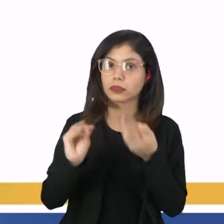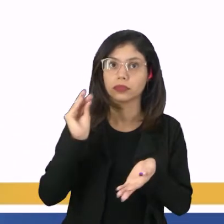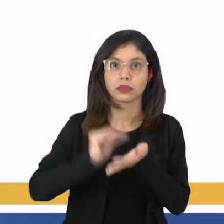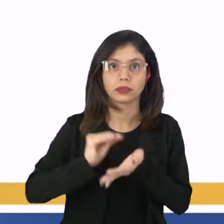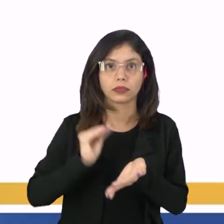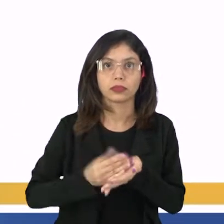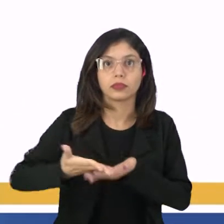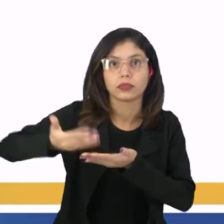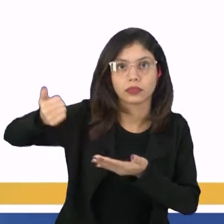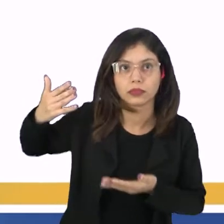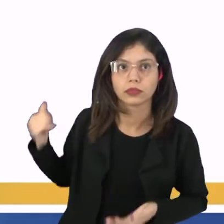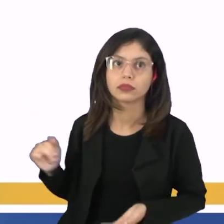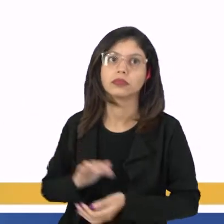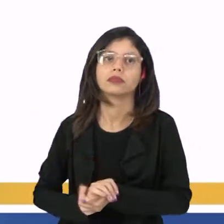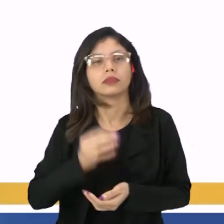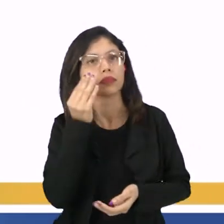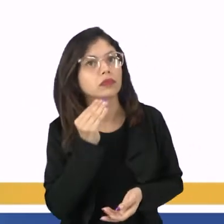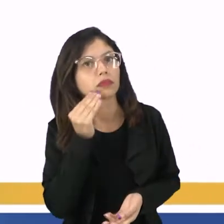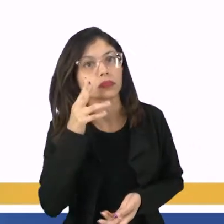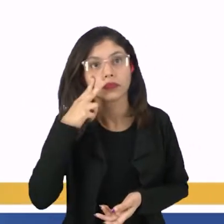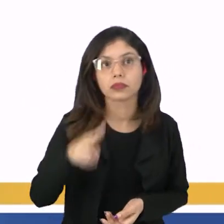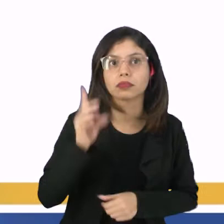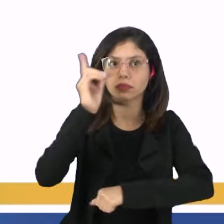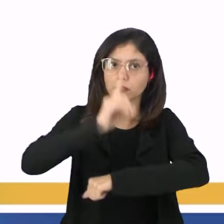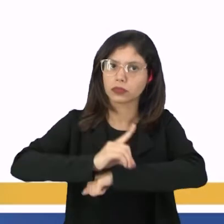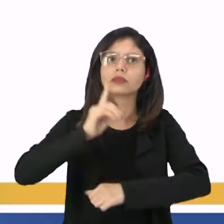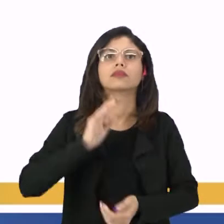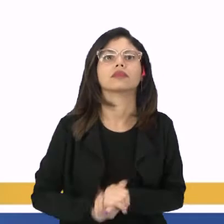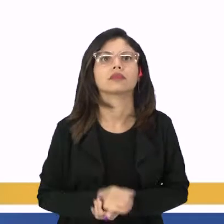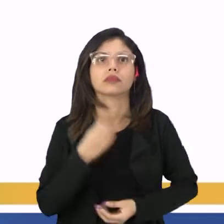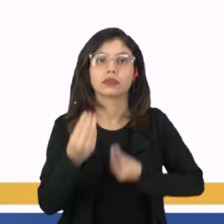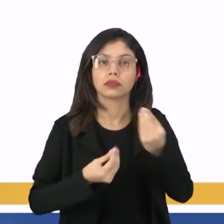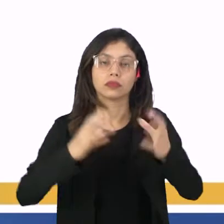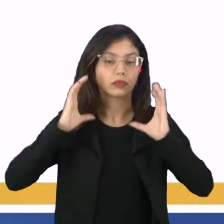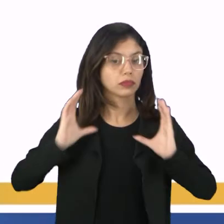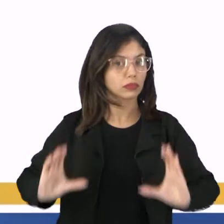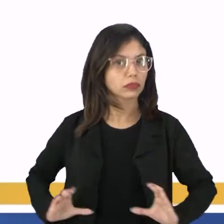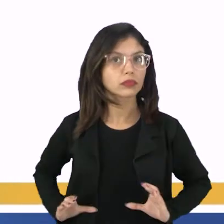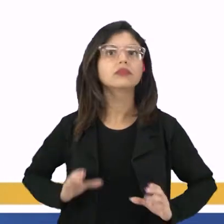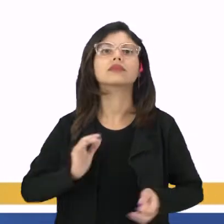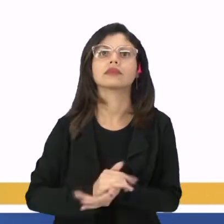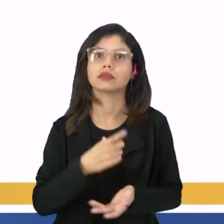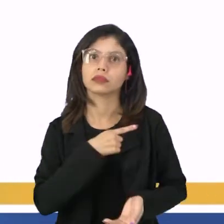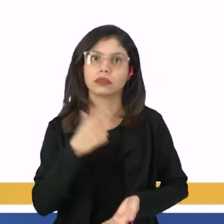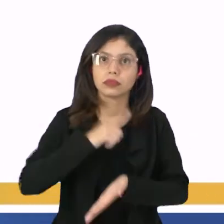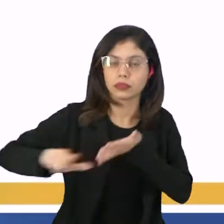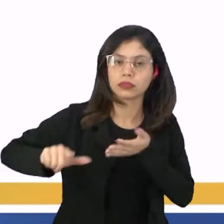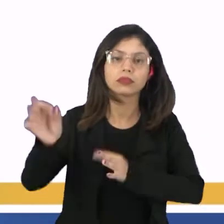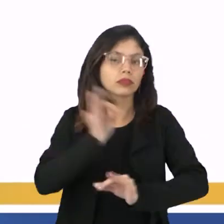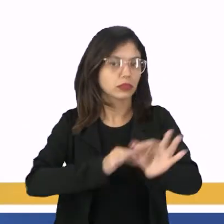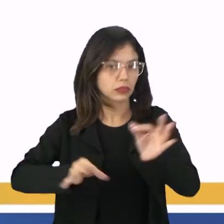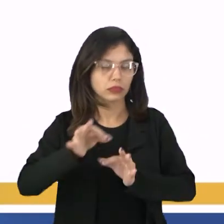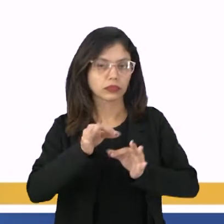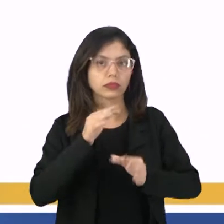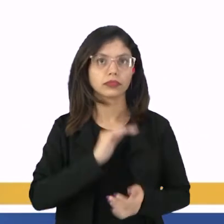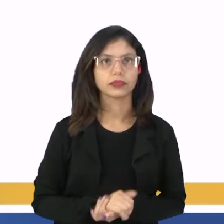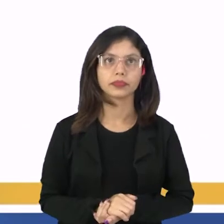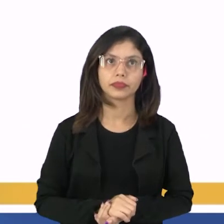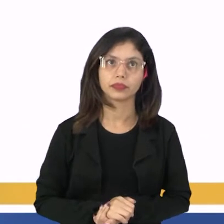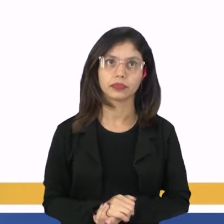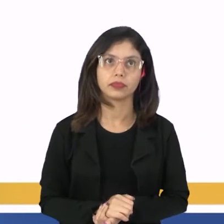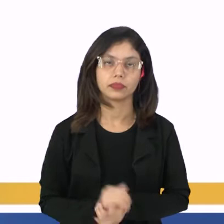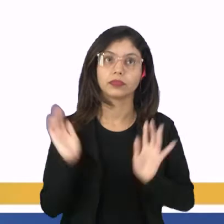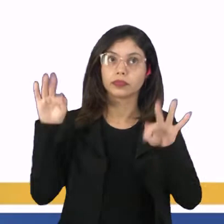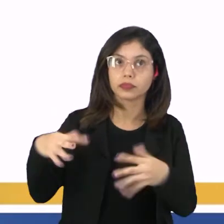fato mencionado anteriormente, tendo em vista o meu direito enquanto cidadã a ter uma cidade limpa e